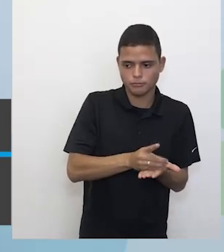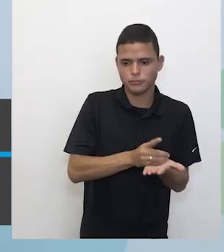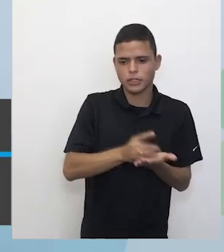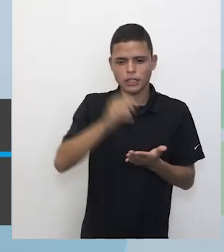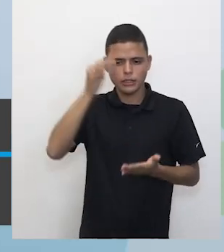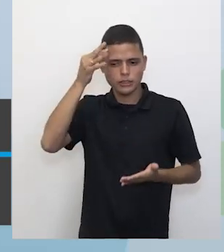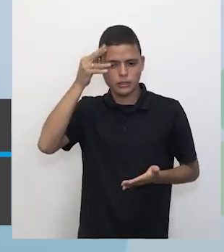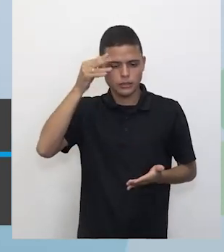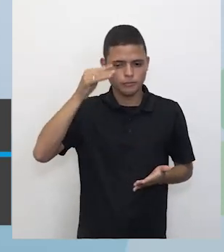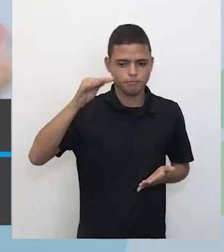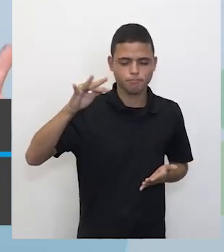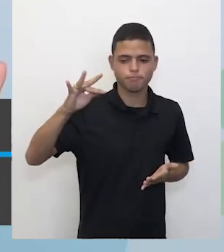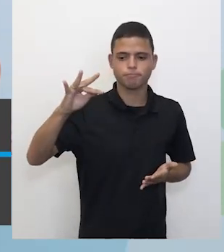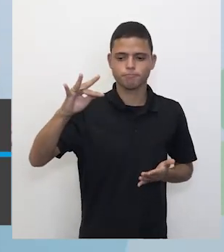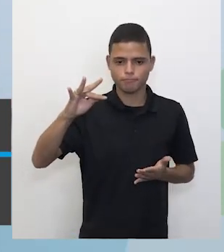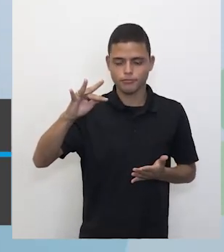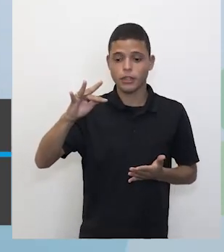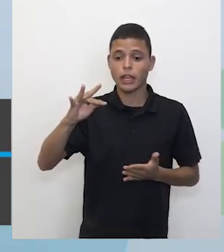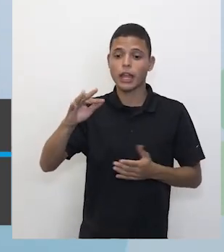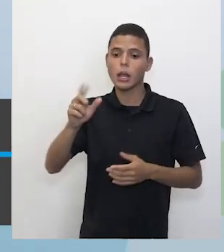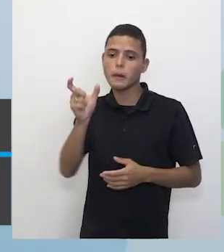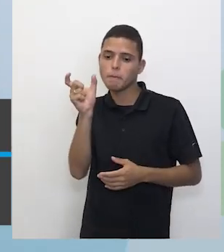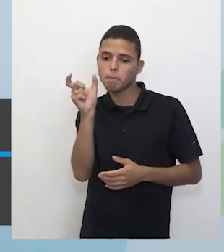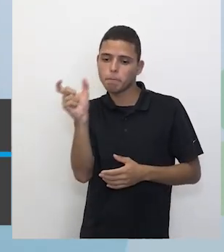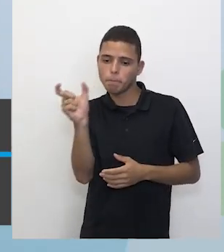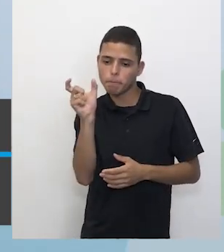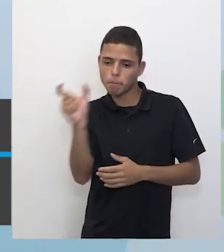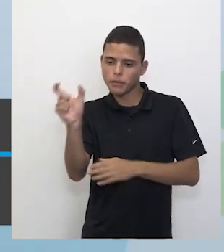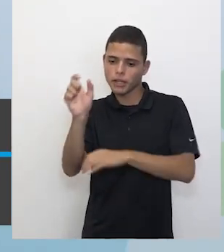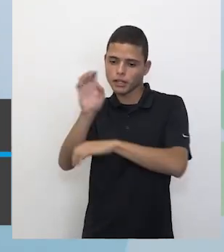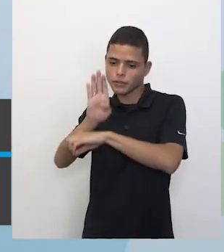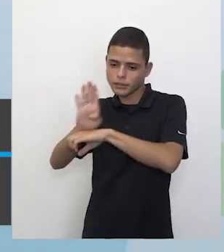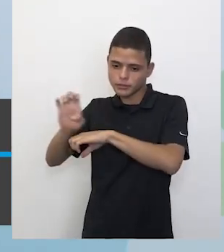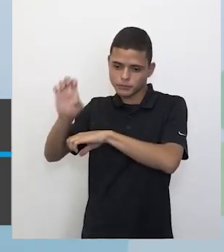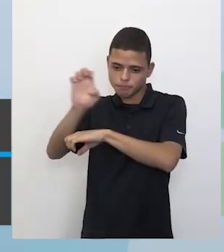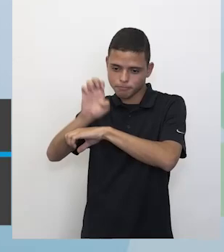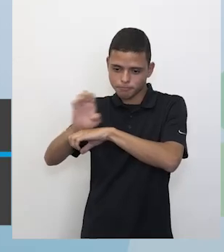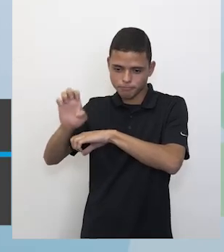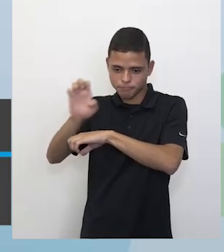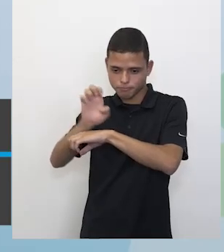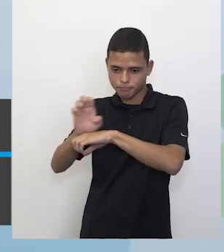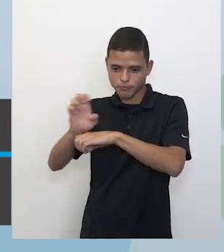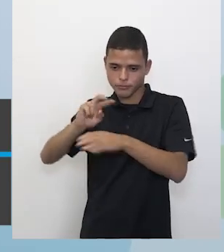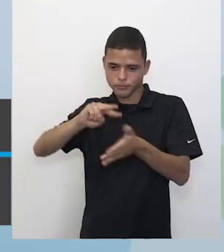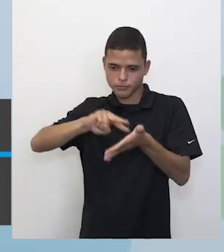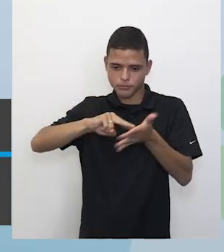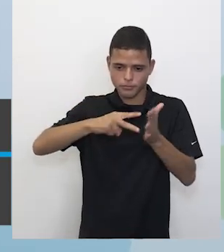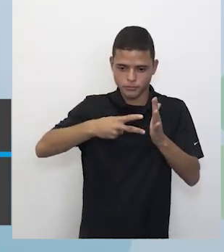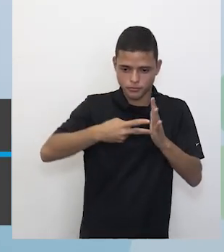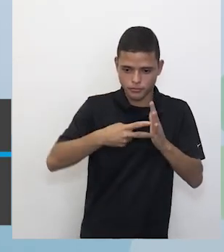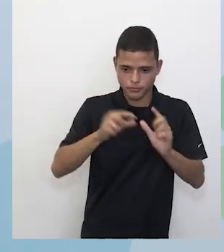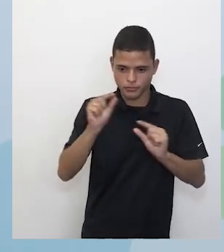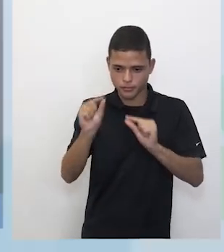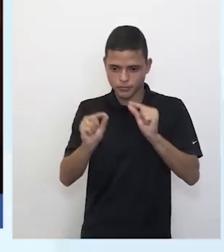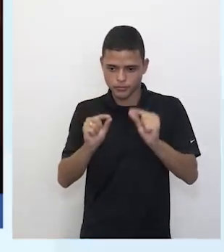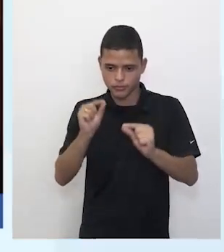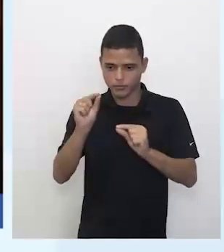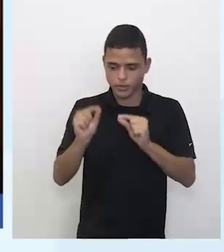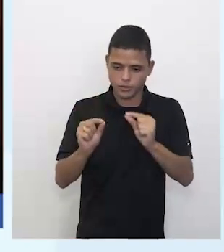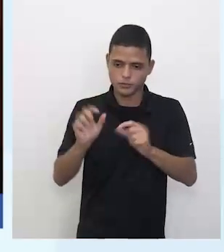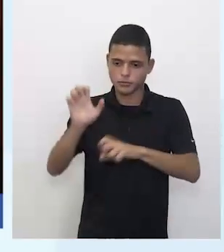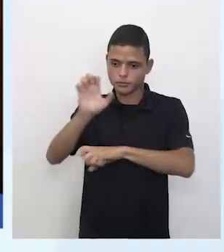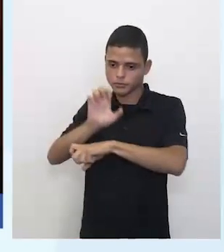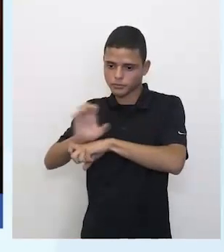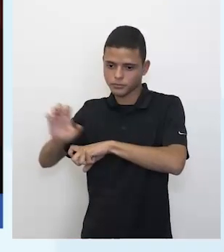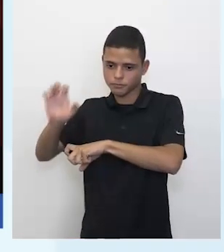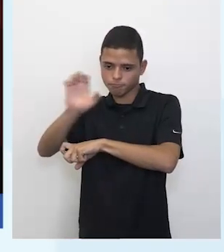lá no verbete Estado, vai aparecer o seguinte: Estado é um conjunto organizado de diferentes